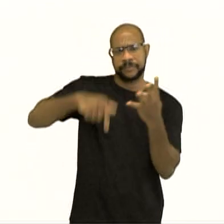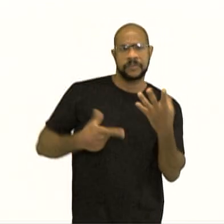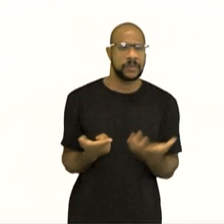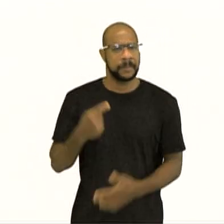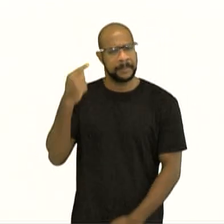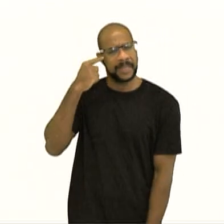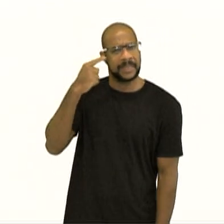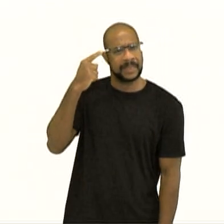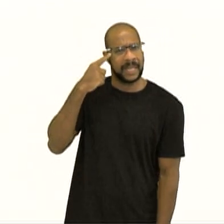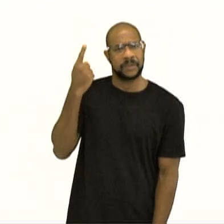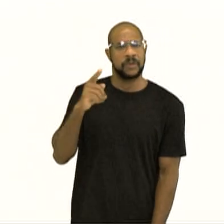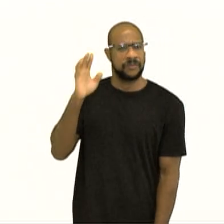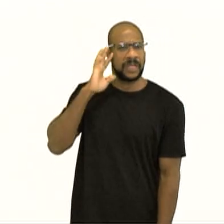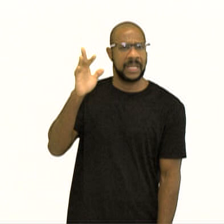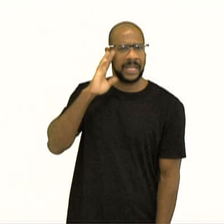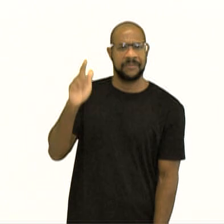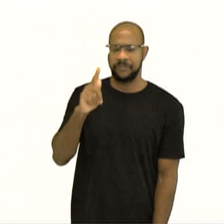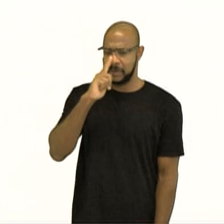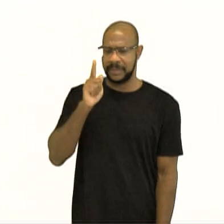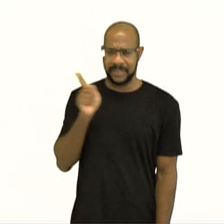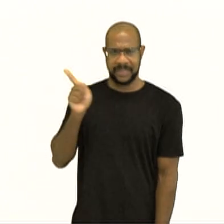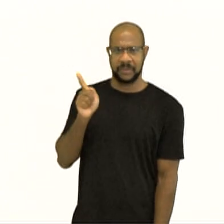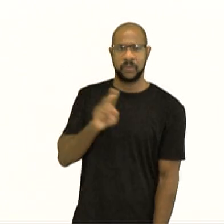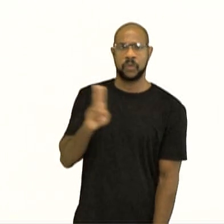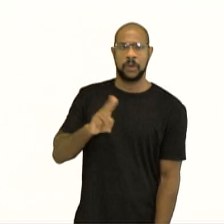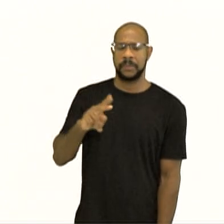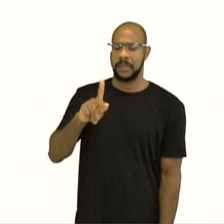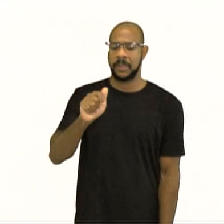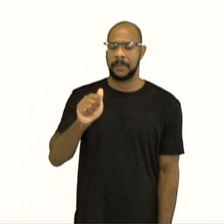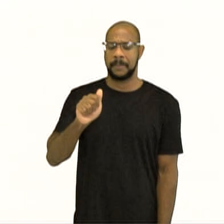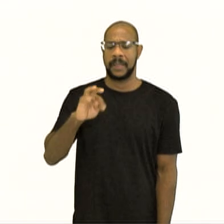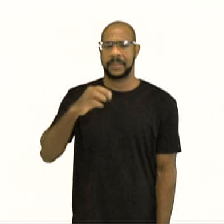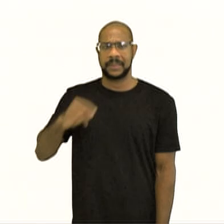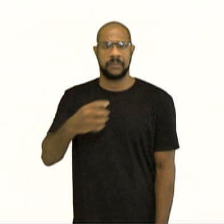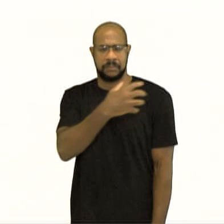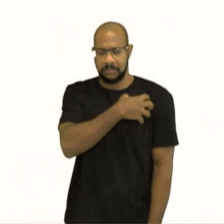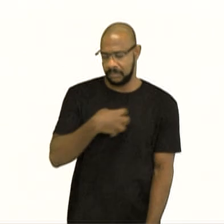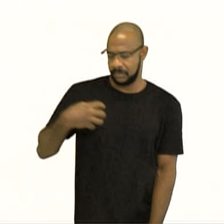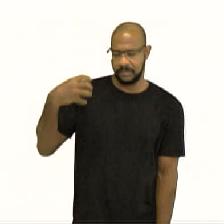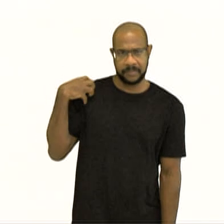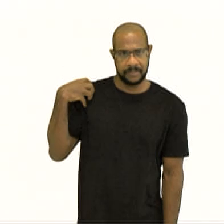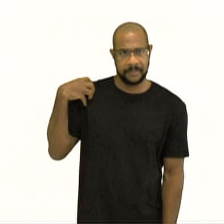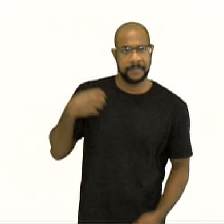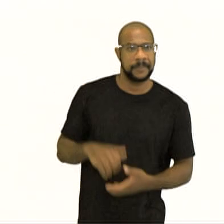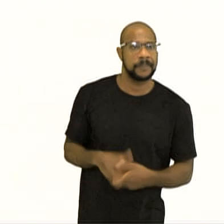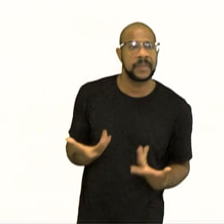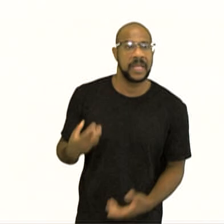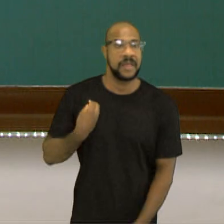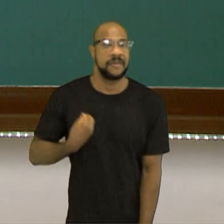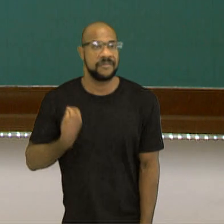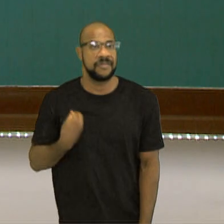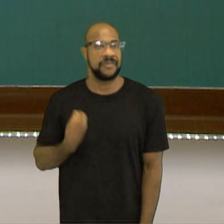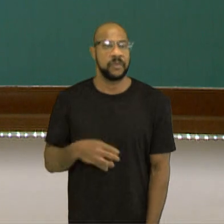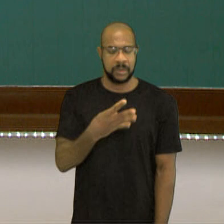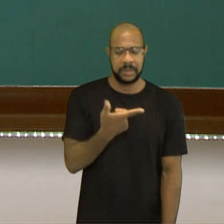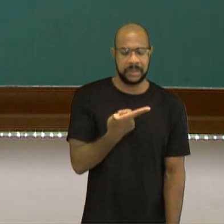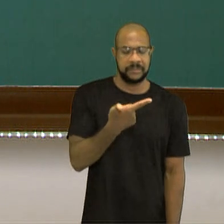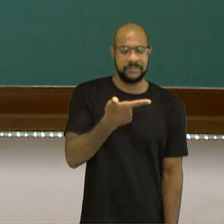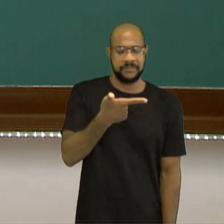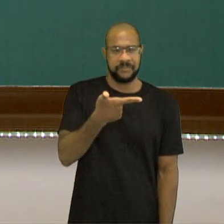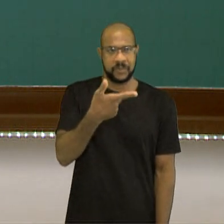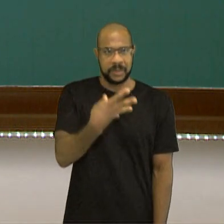muito importante. O nome dele é Platão. Platão viveu entre 428